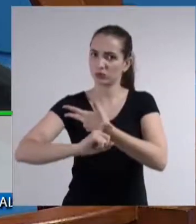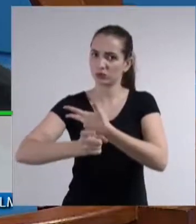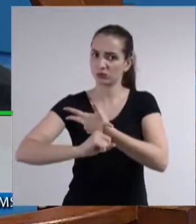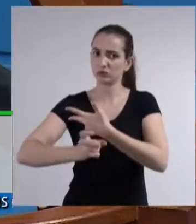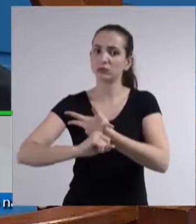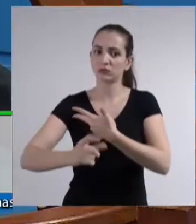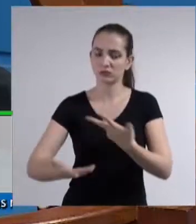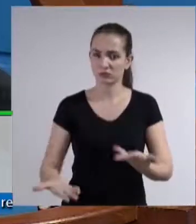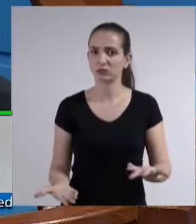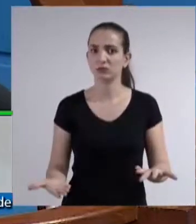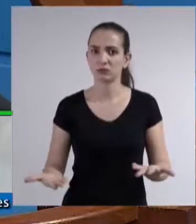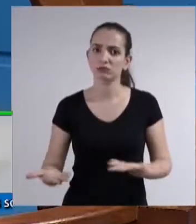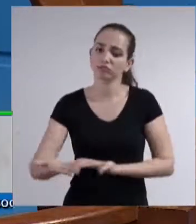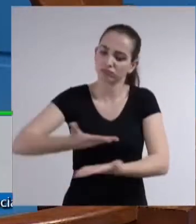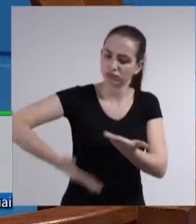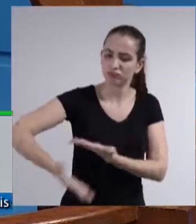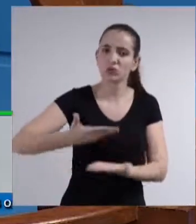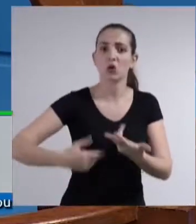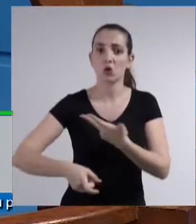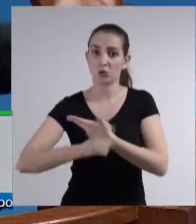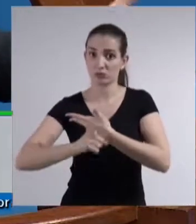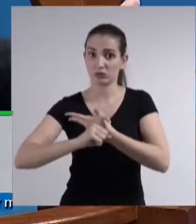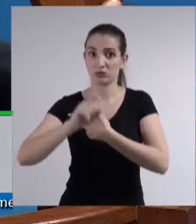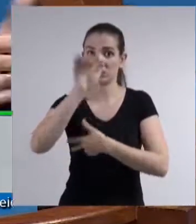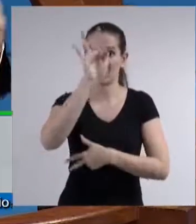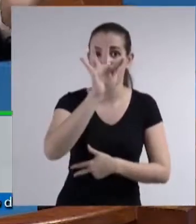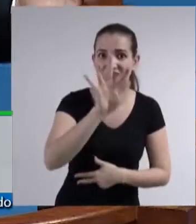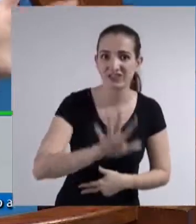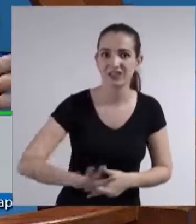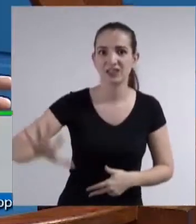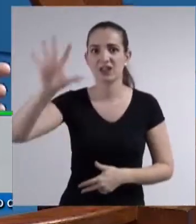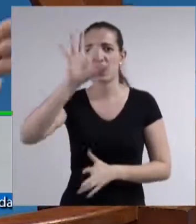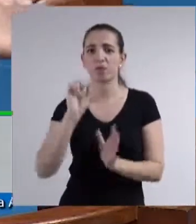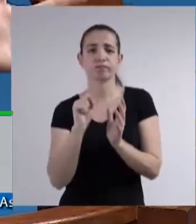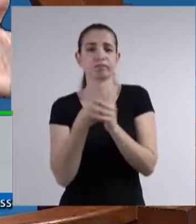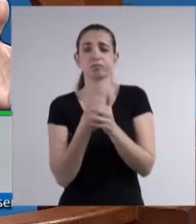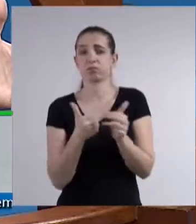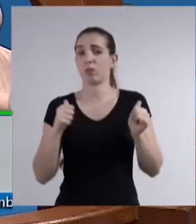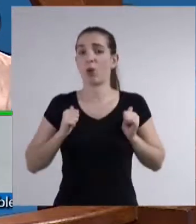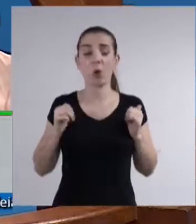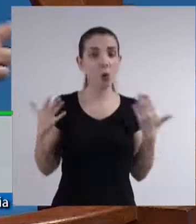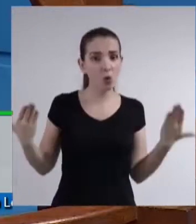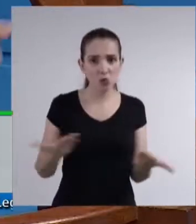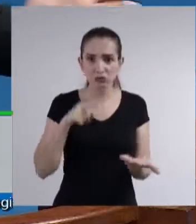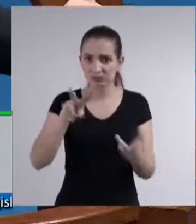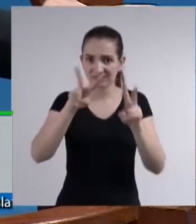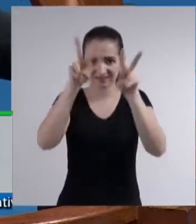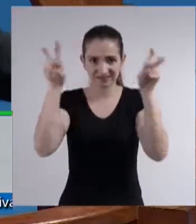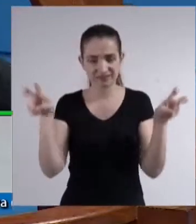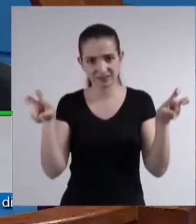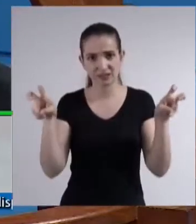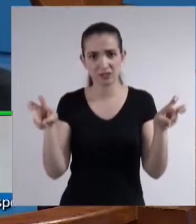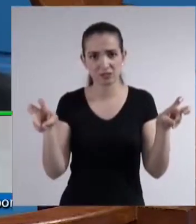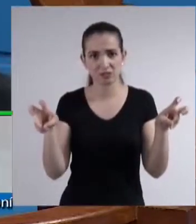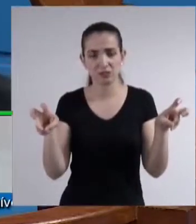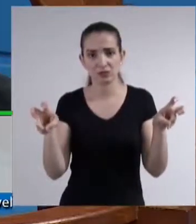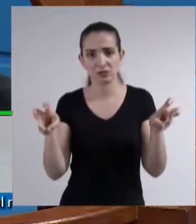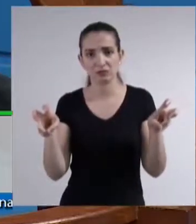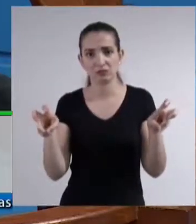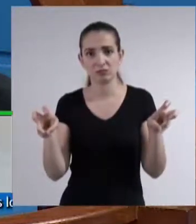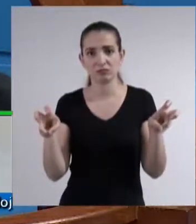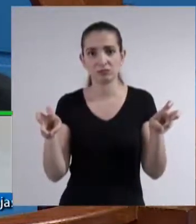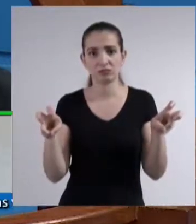Poder Executivo federal tem sido totalmente omisso hoje nessas questões envolvendo as